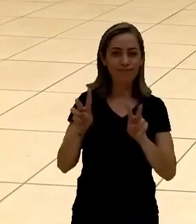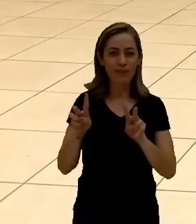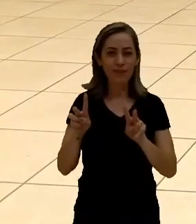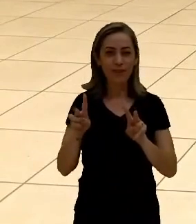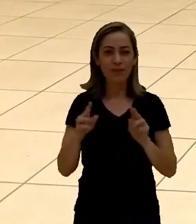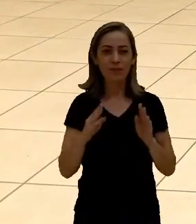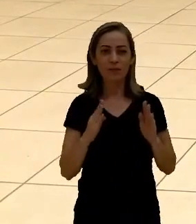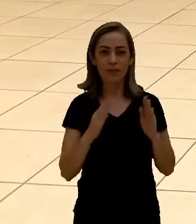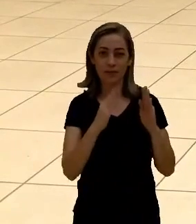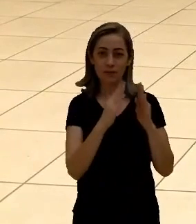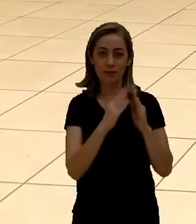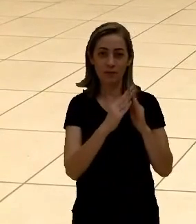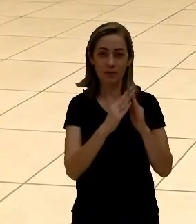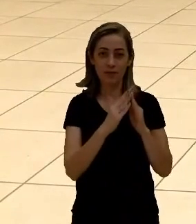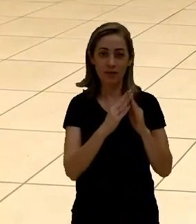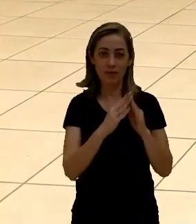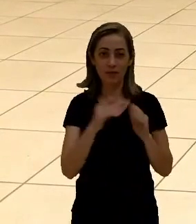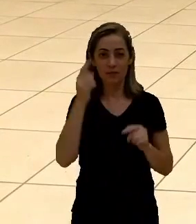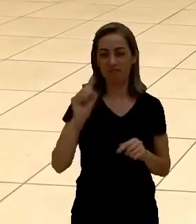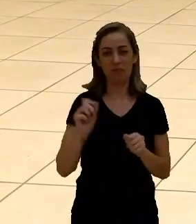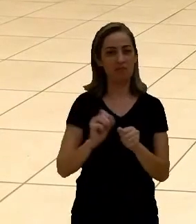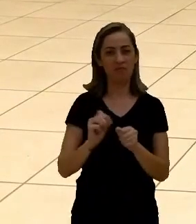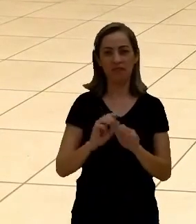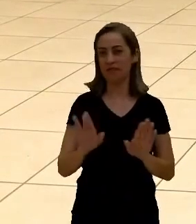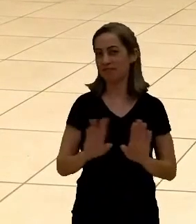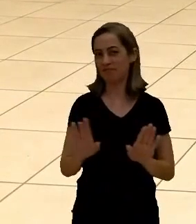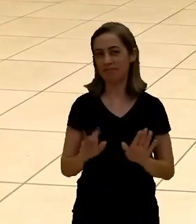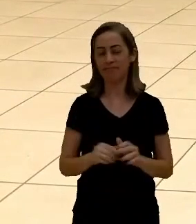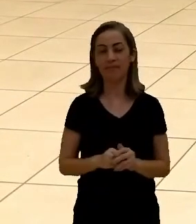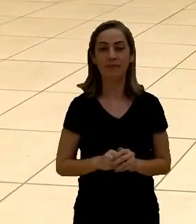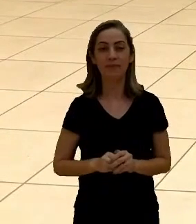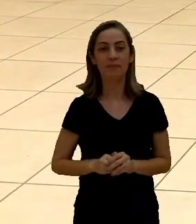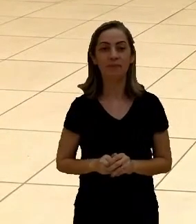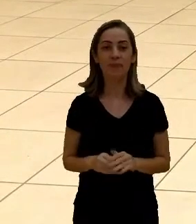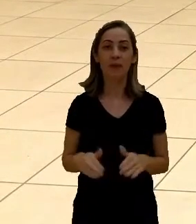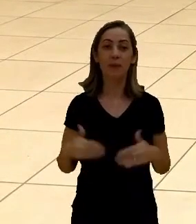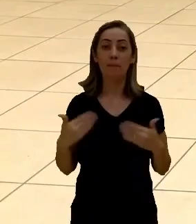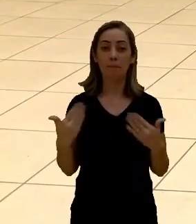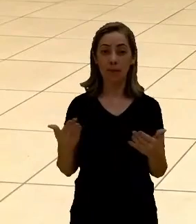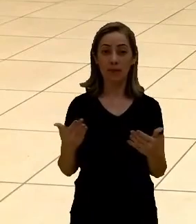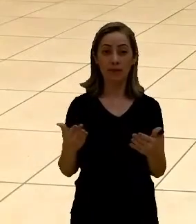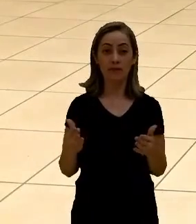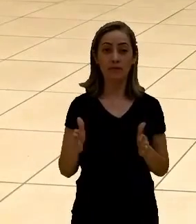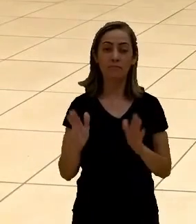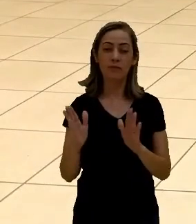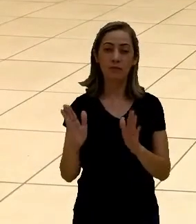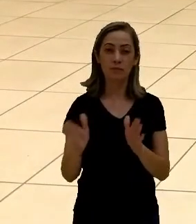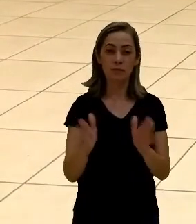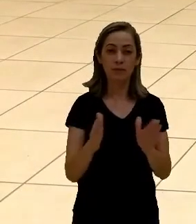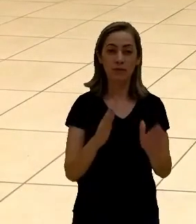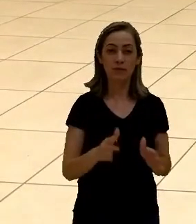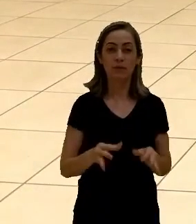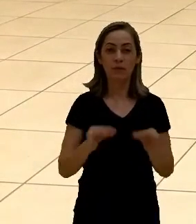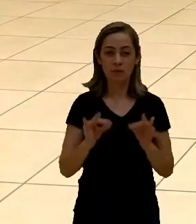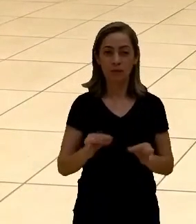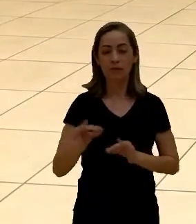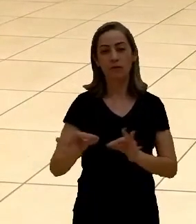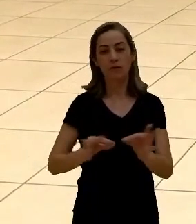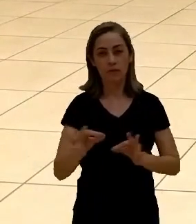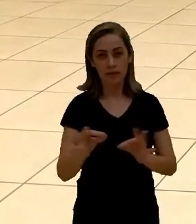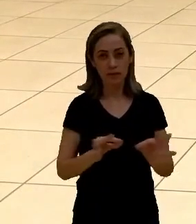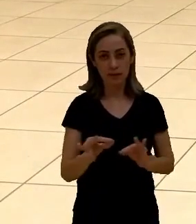gente não faz nada né mas há todo um um processo antes de organização de